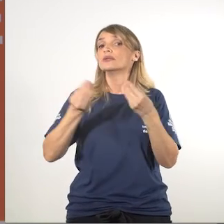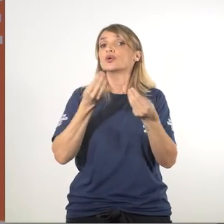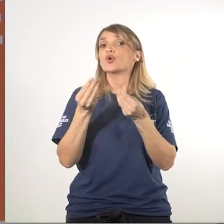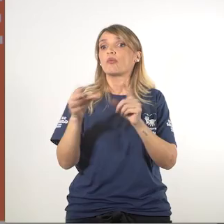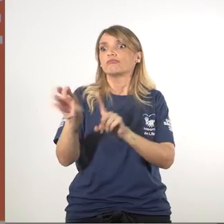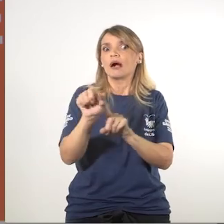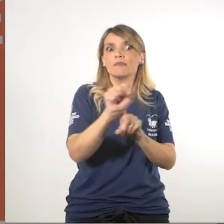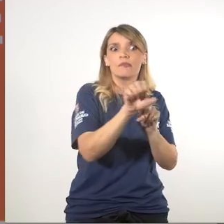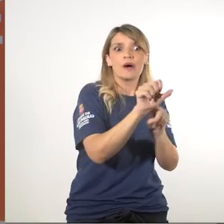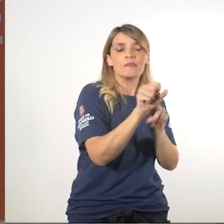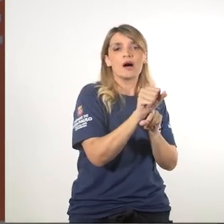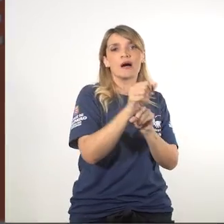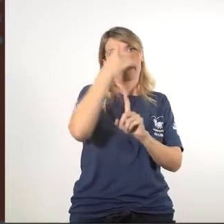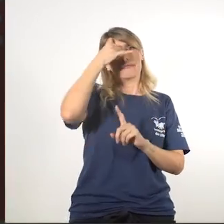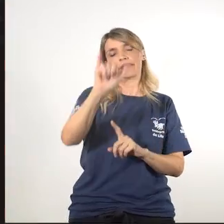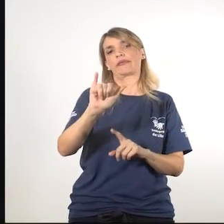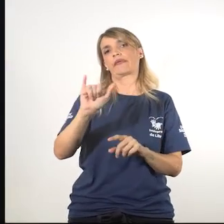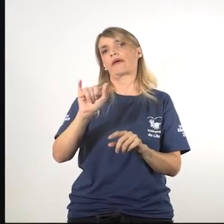doença aqui na cidade?